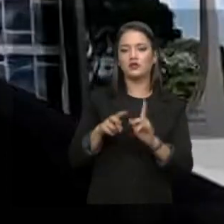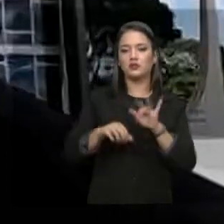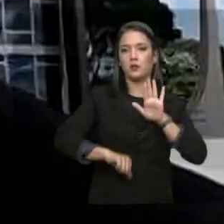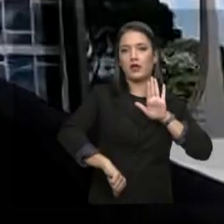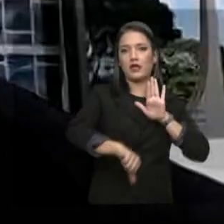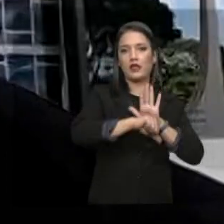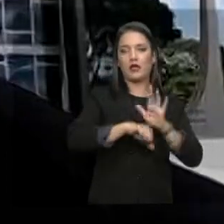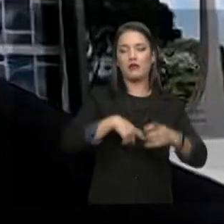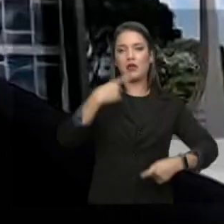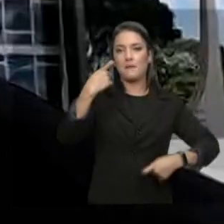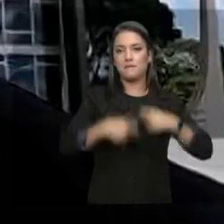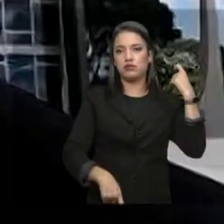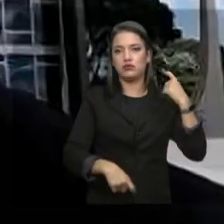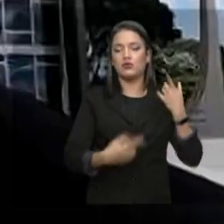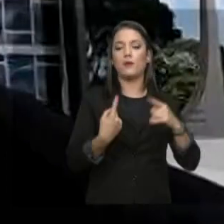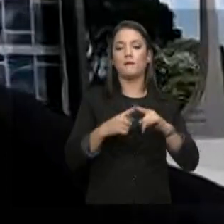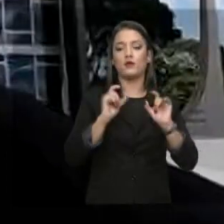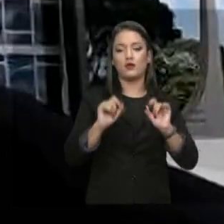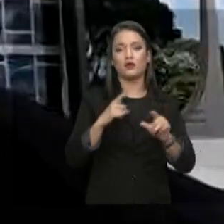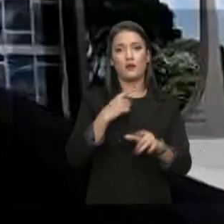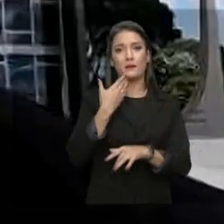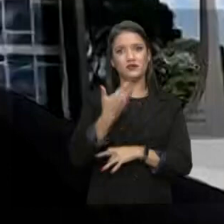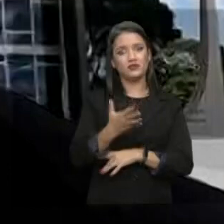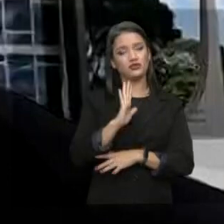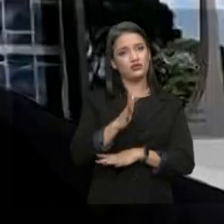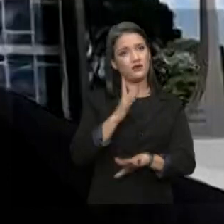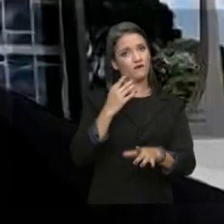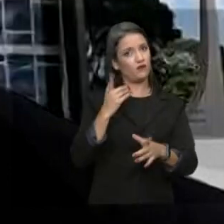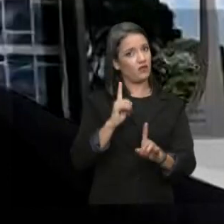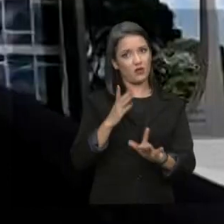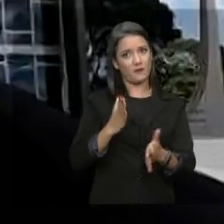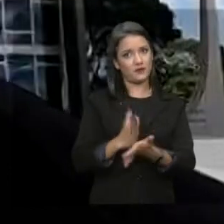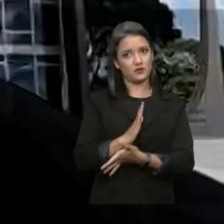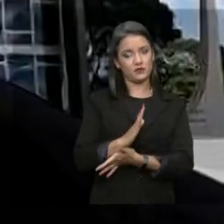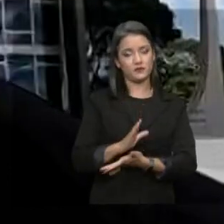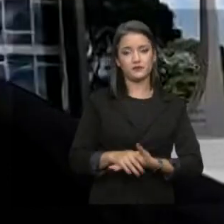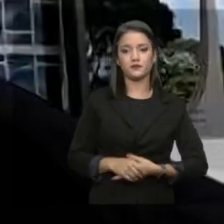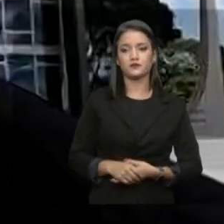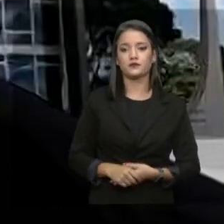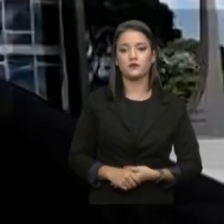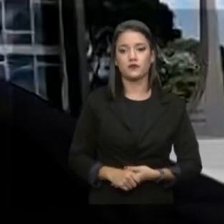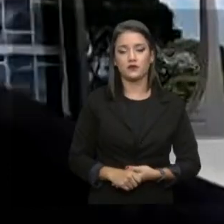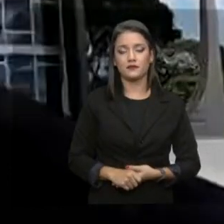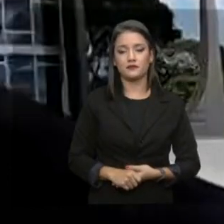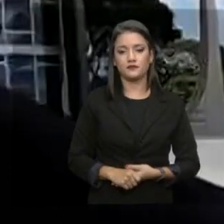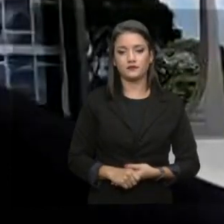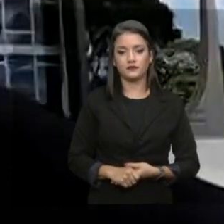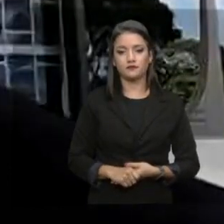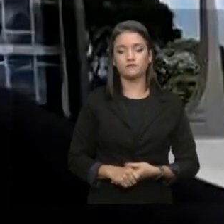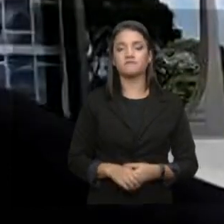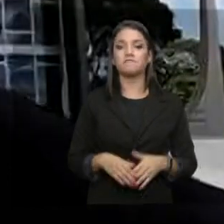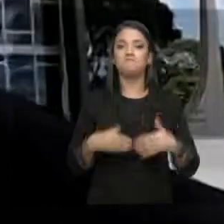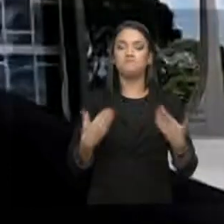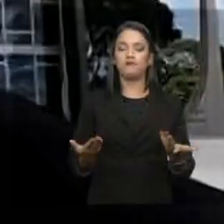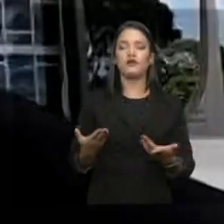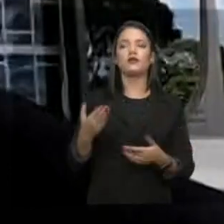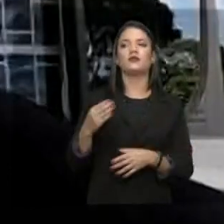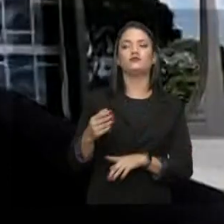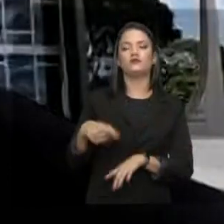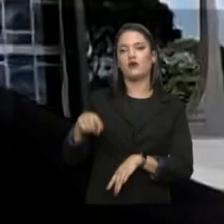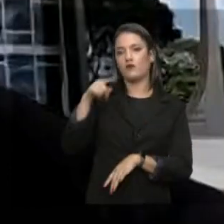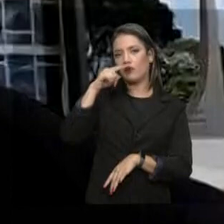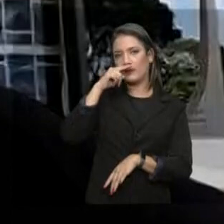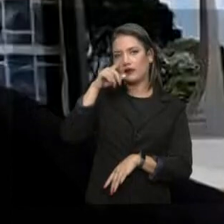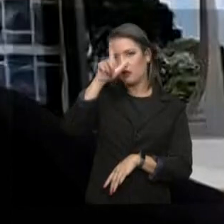de estupro pelo qual o pedido foi indeferido. Já inaugurada pelo ministro Edson Fachin, que foi acompanhado